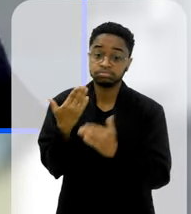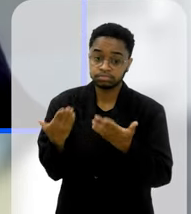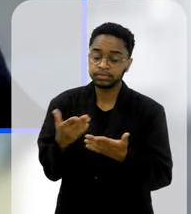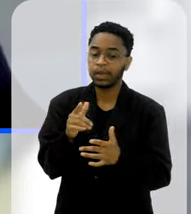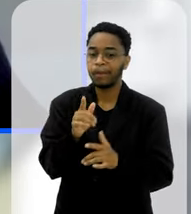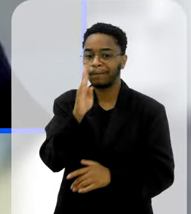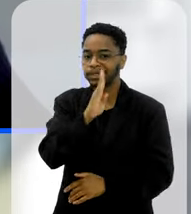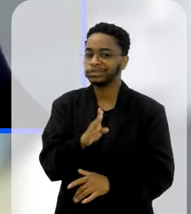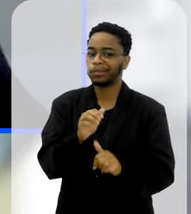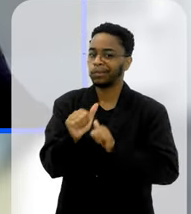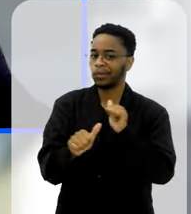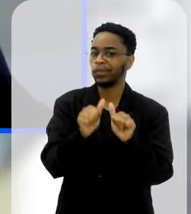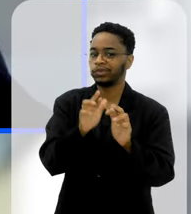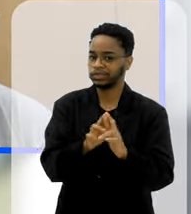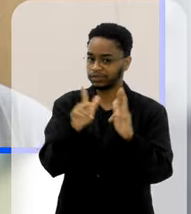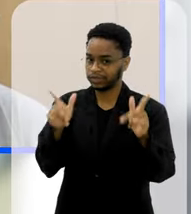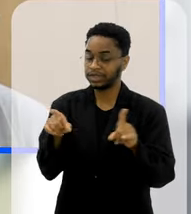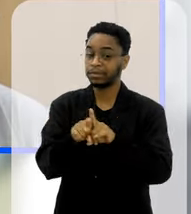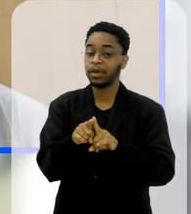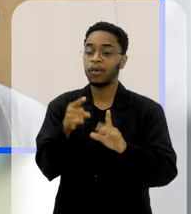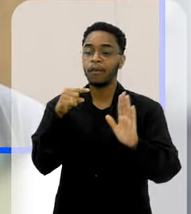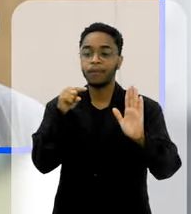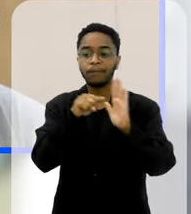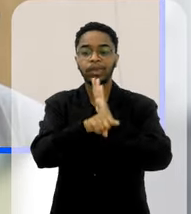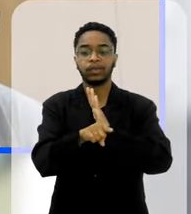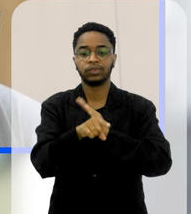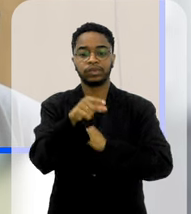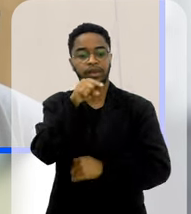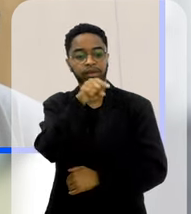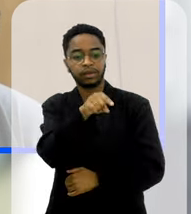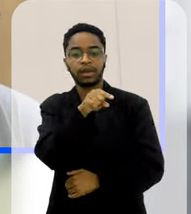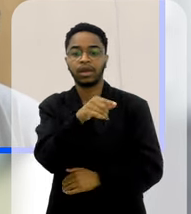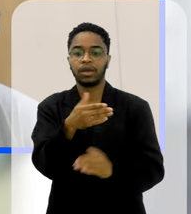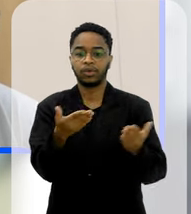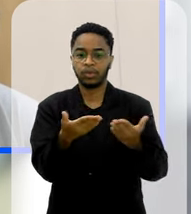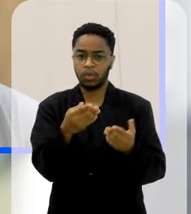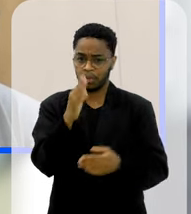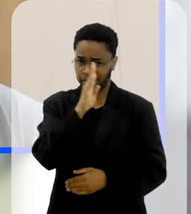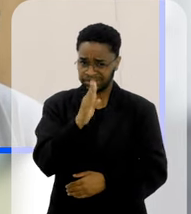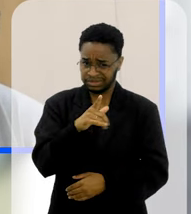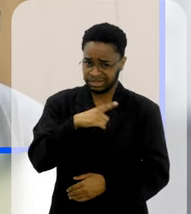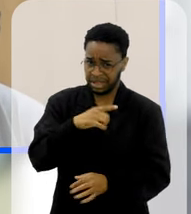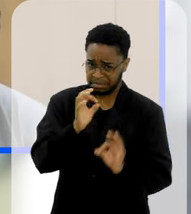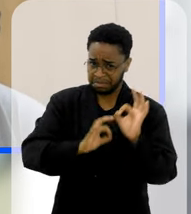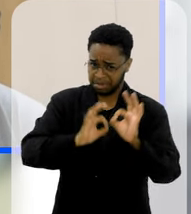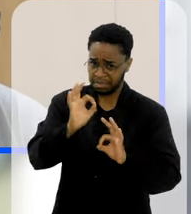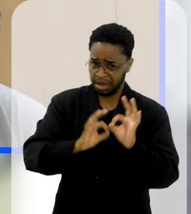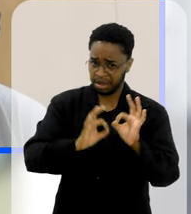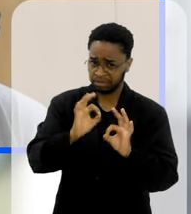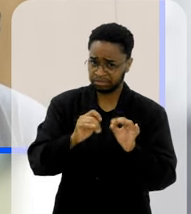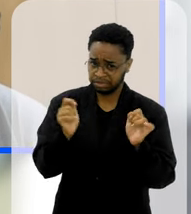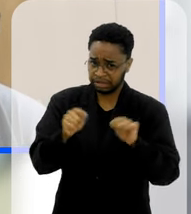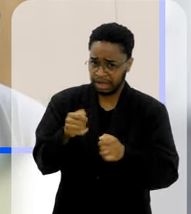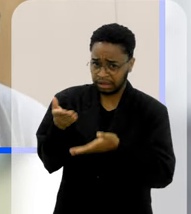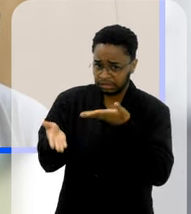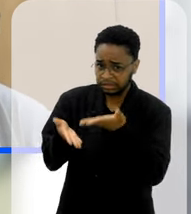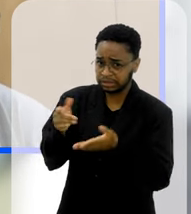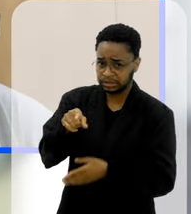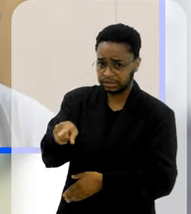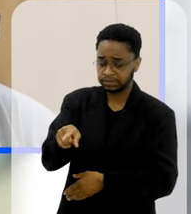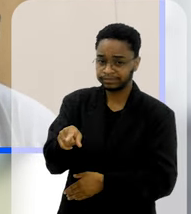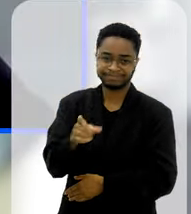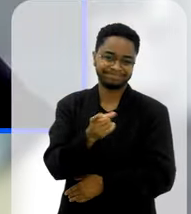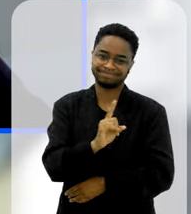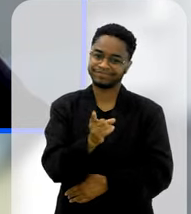normal. Portanto, é um outro Brasil. E eu lhe faria a mesma pergunta que fiz à desembargadora. O Brasil está preparado, professor, para lidar com